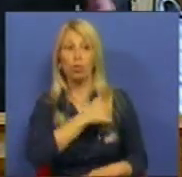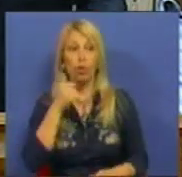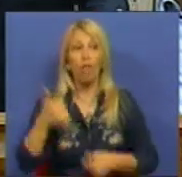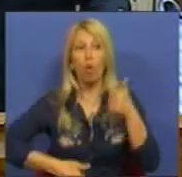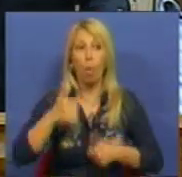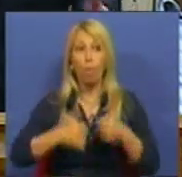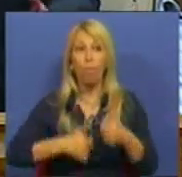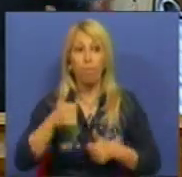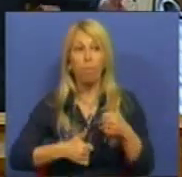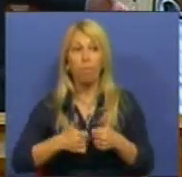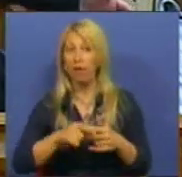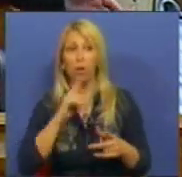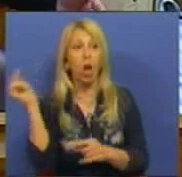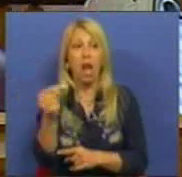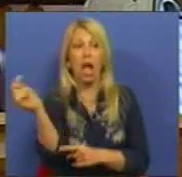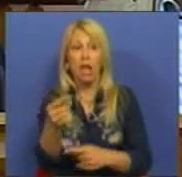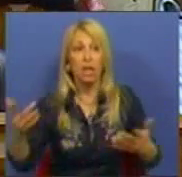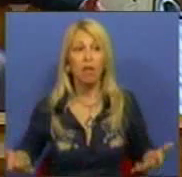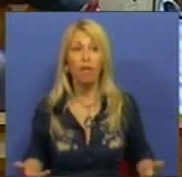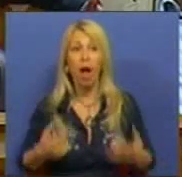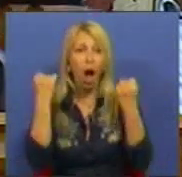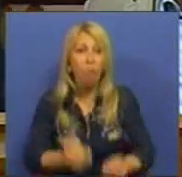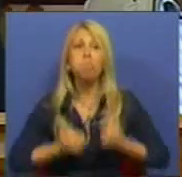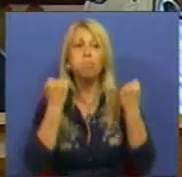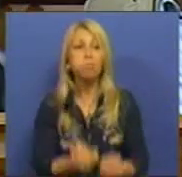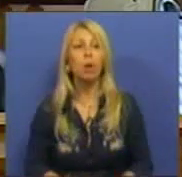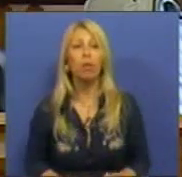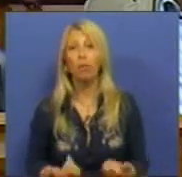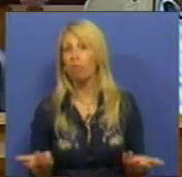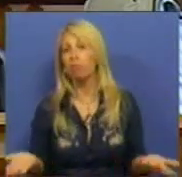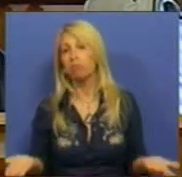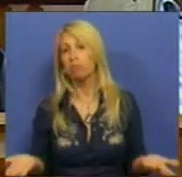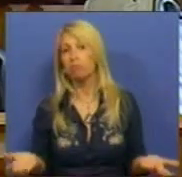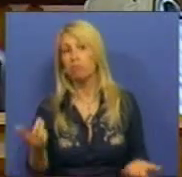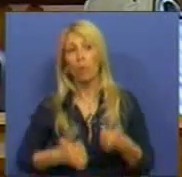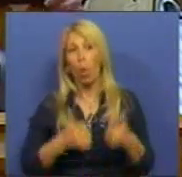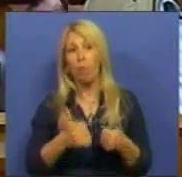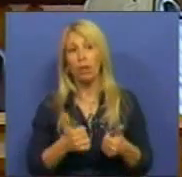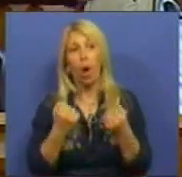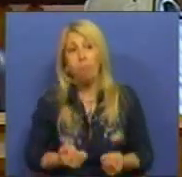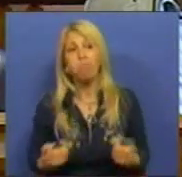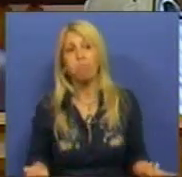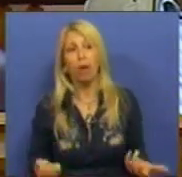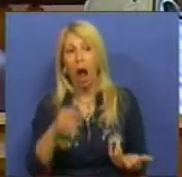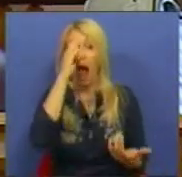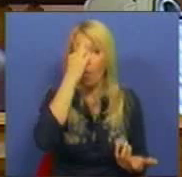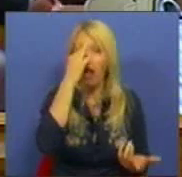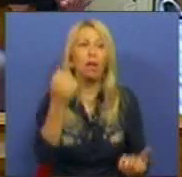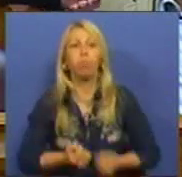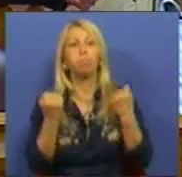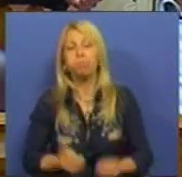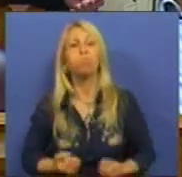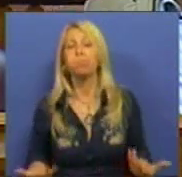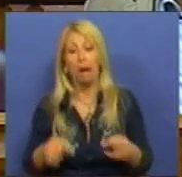competição negativa e não consegue, e, portanto, não está a competir, não vai conseguir aguentar-se